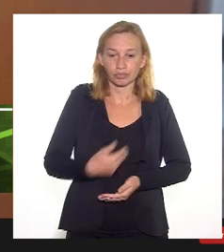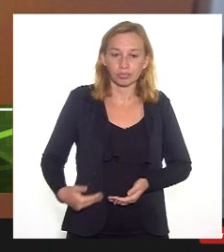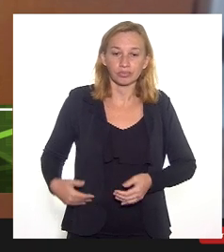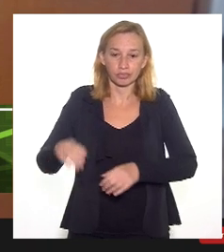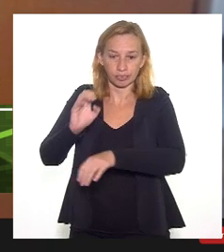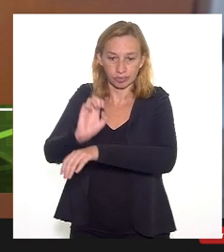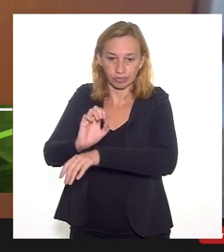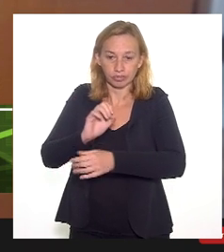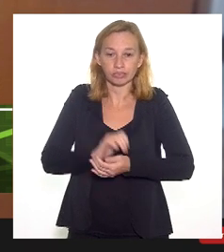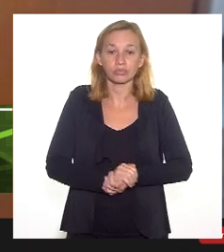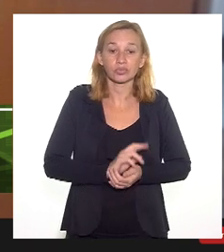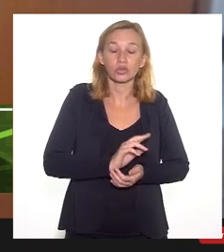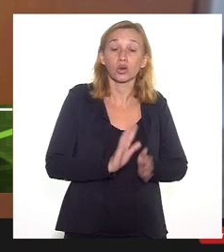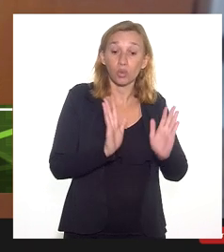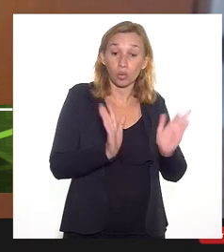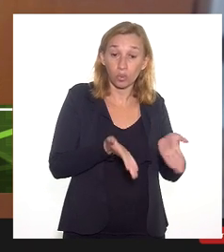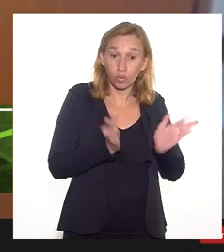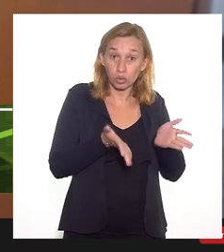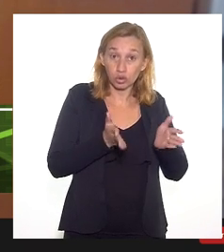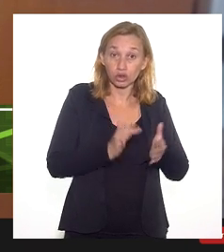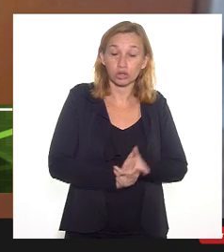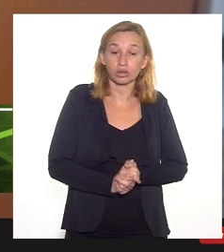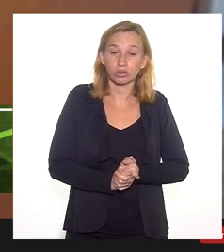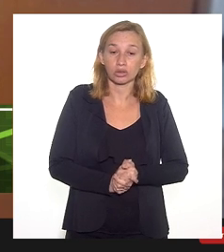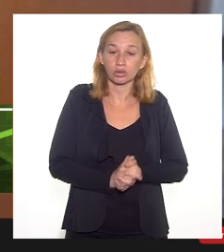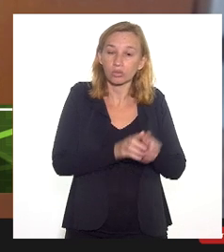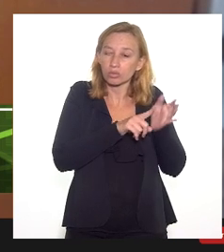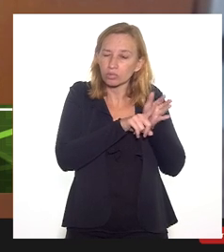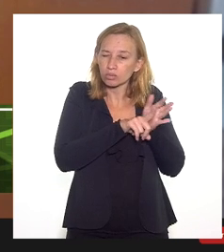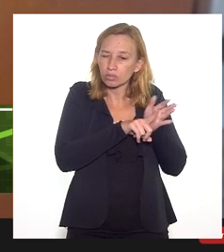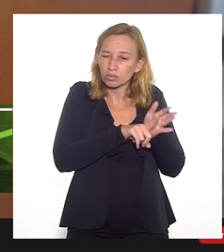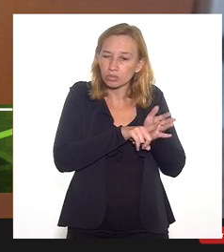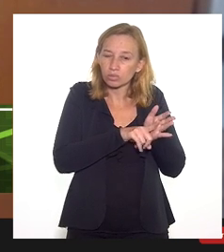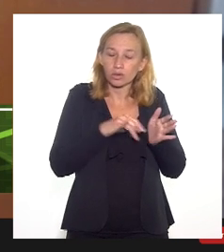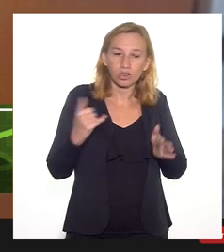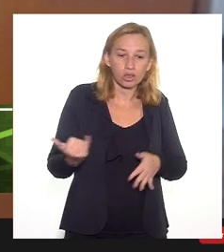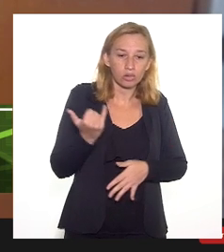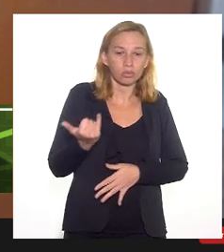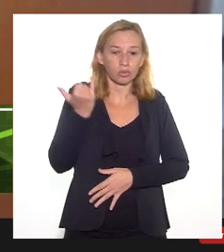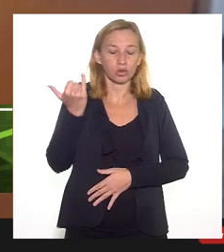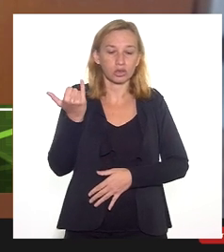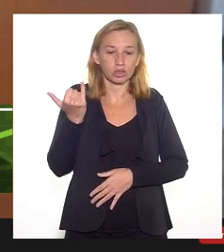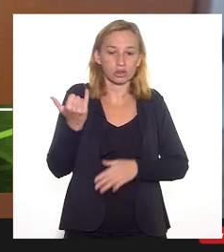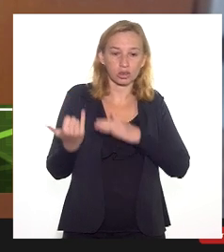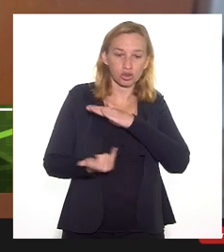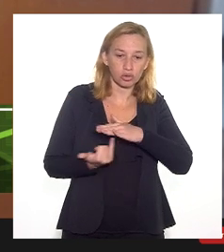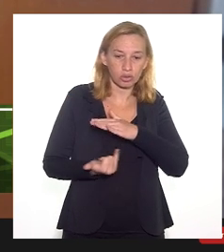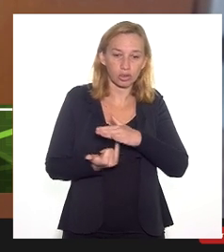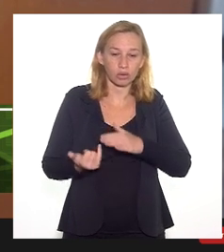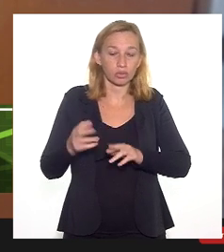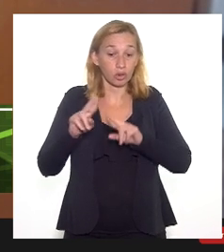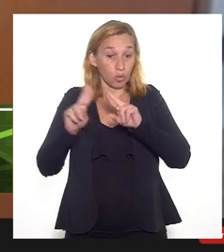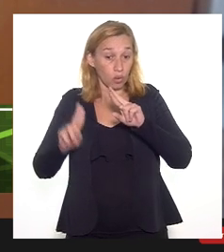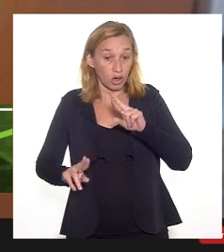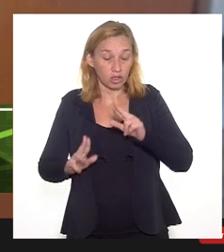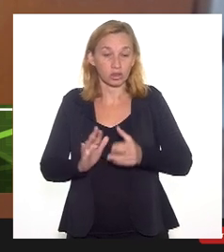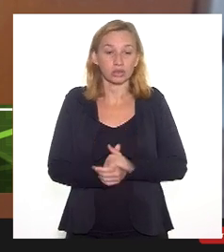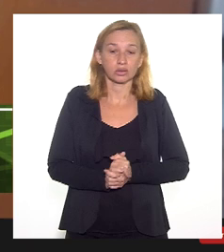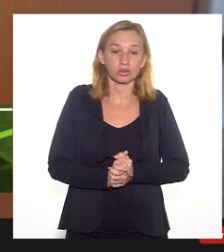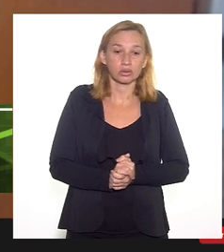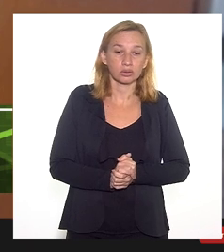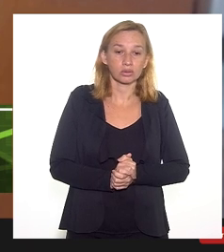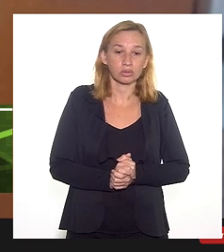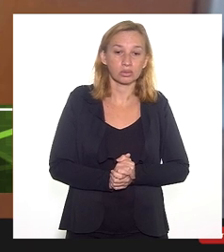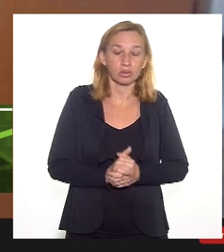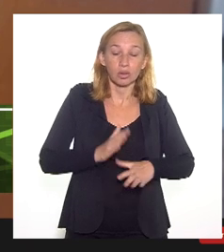do estado hoje verifica a importância institucional da UERJ, por mais